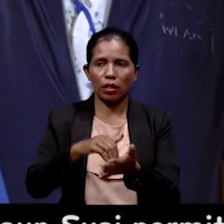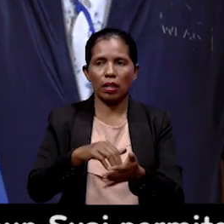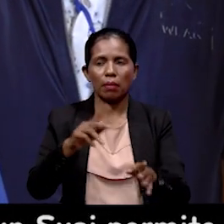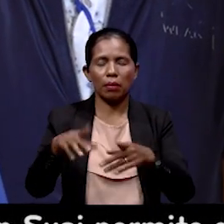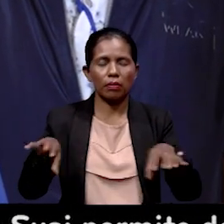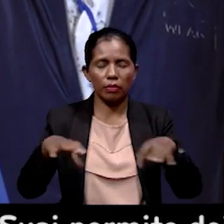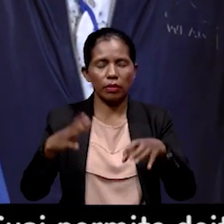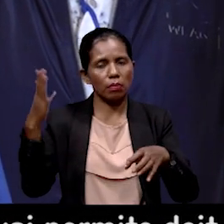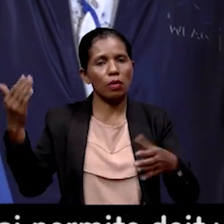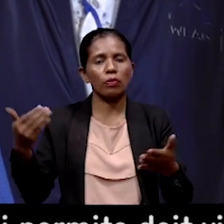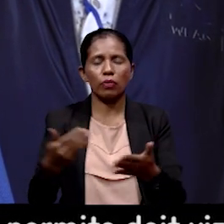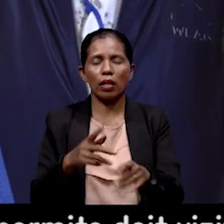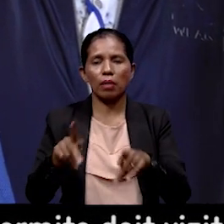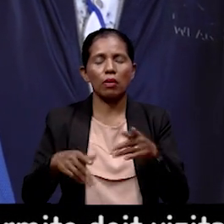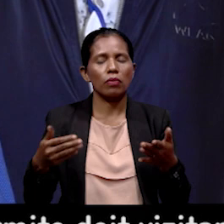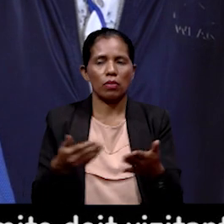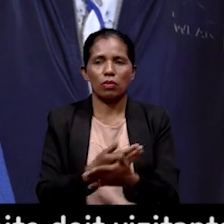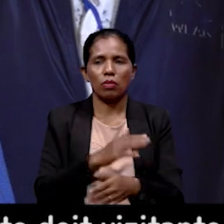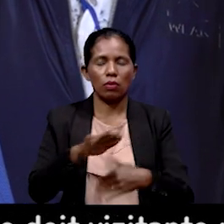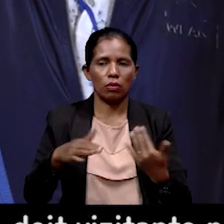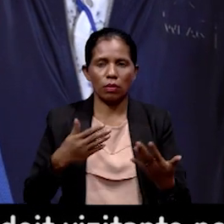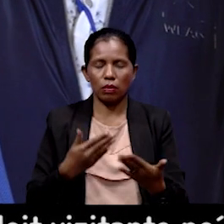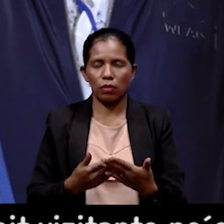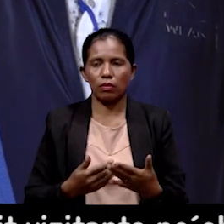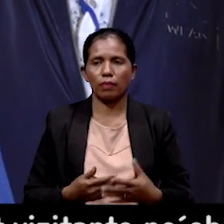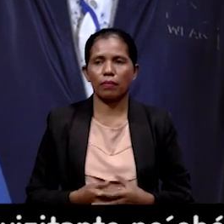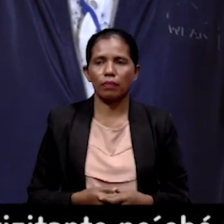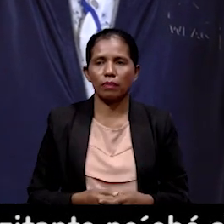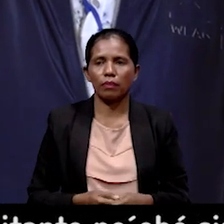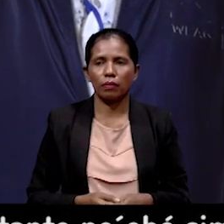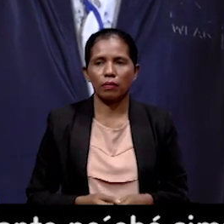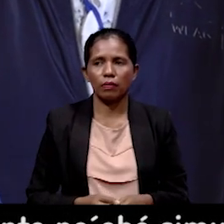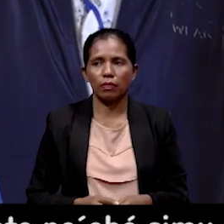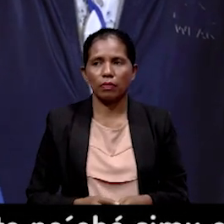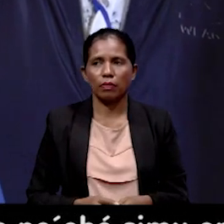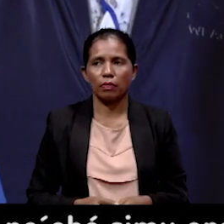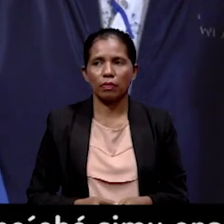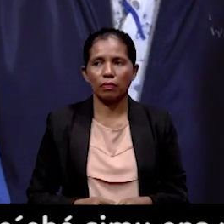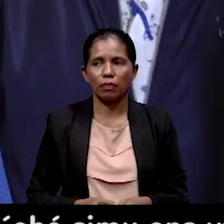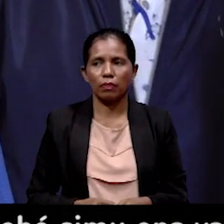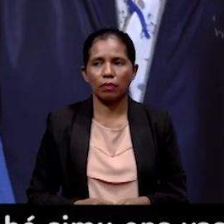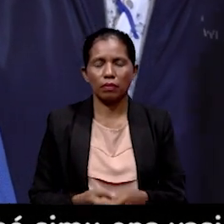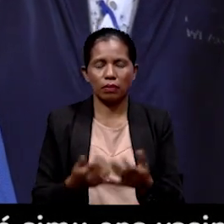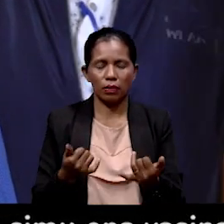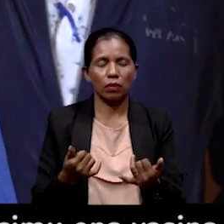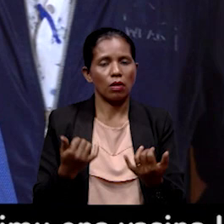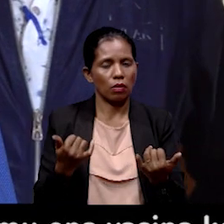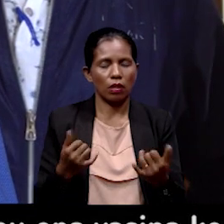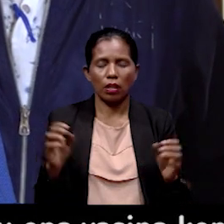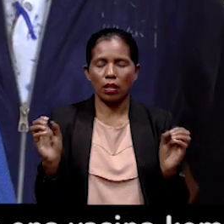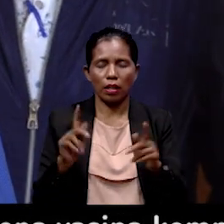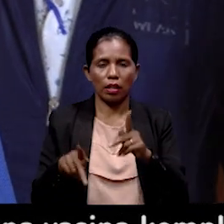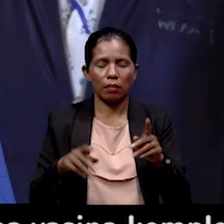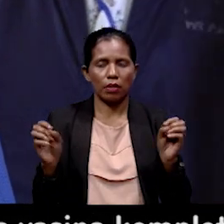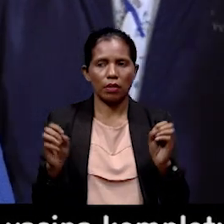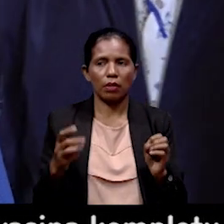Desde a criação do BTL, estou agora. E a janeiro, estou agora. É